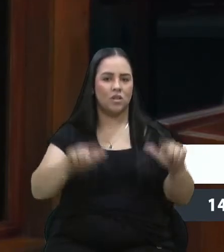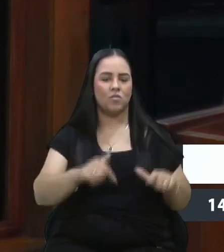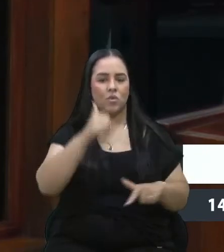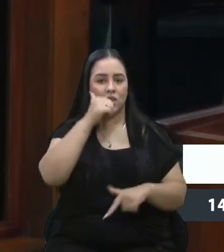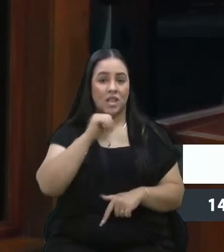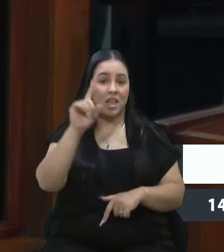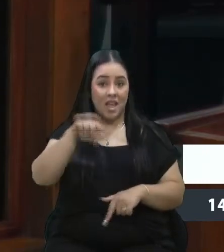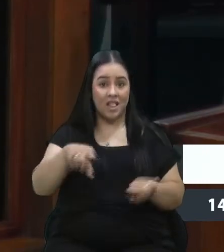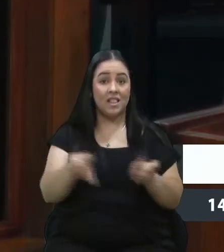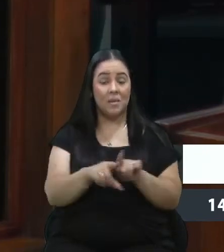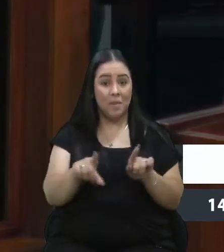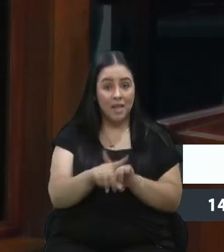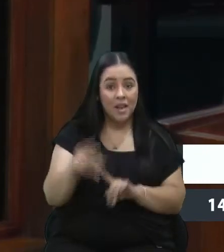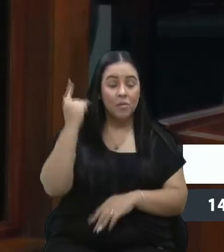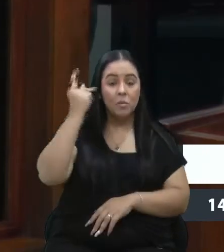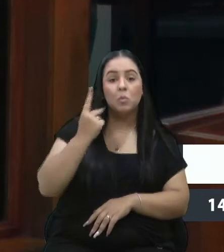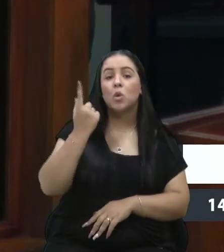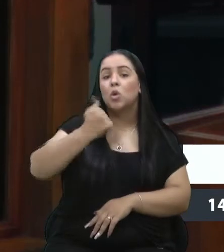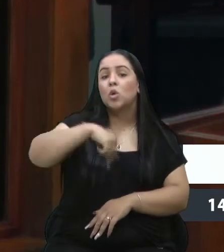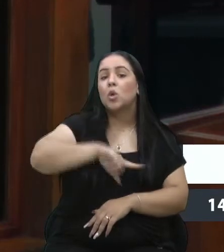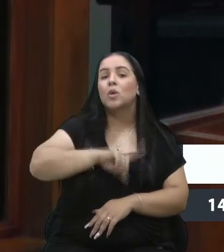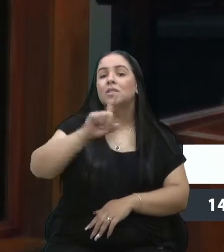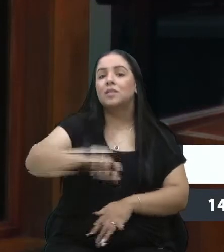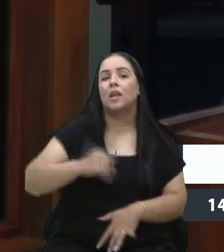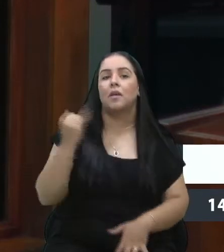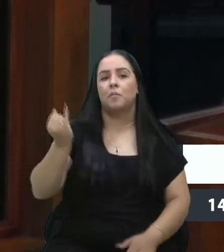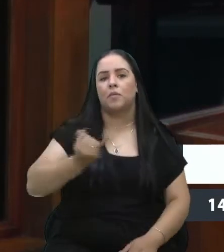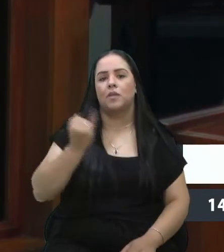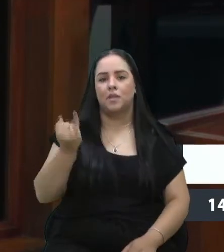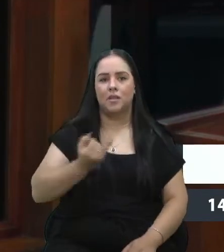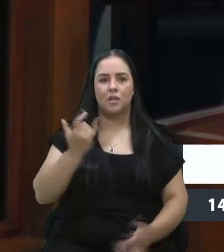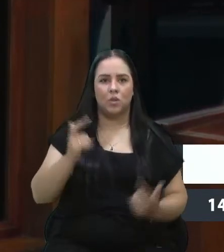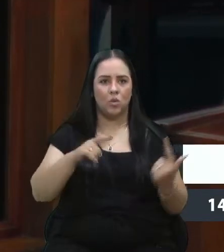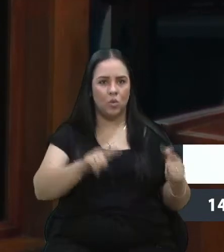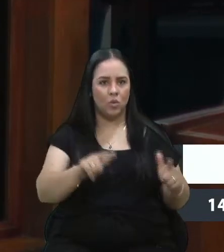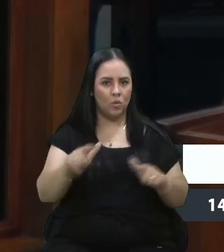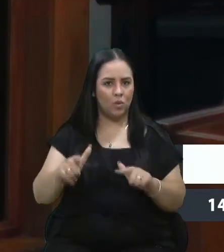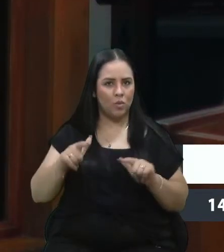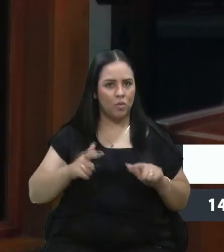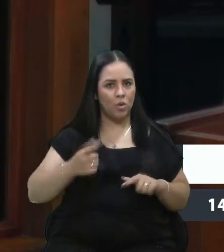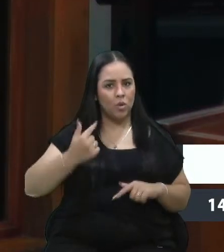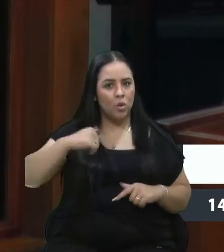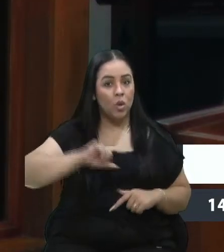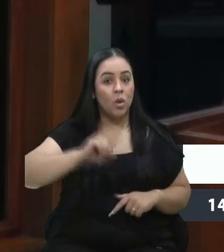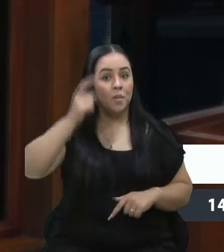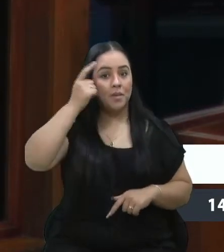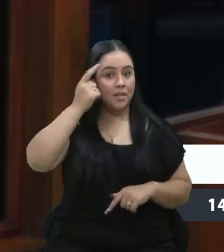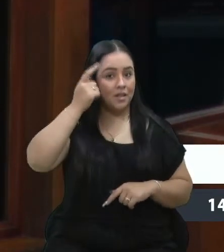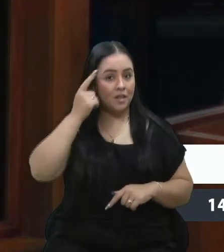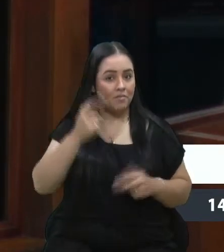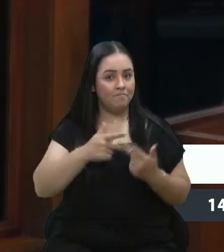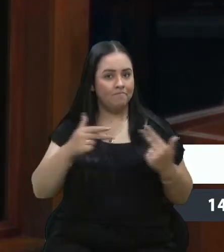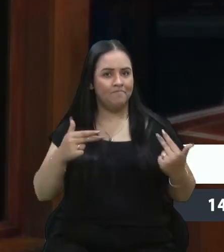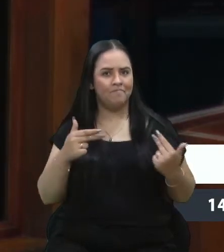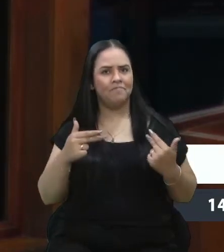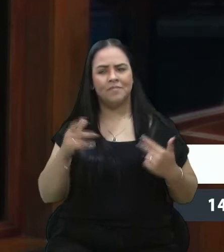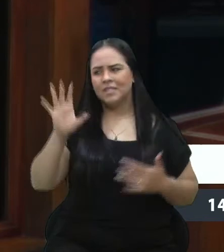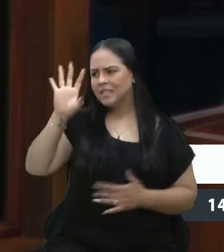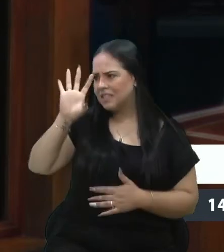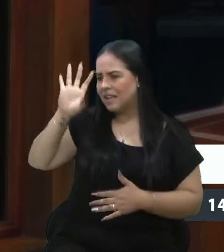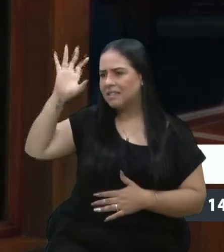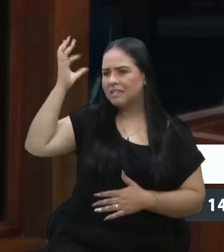na política. Nós somos necessárias nesses espaços para pensarmos em políticas públicas, em